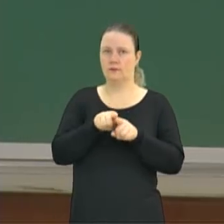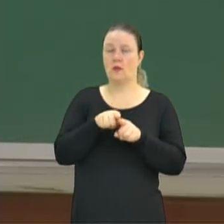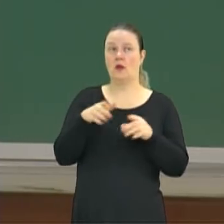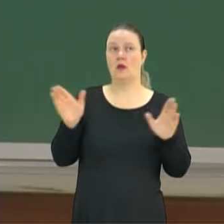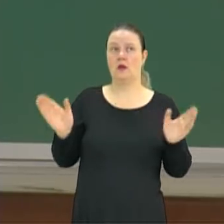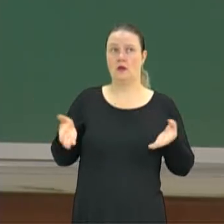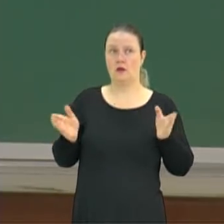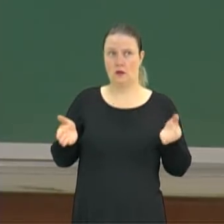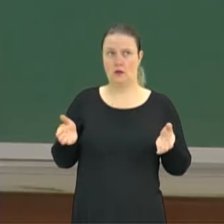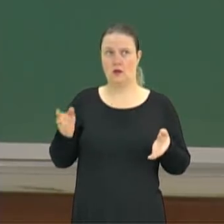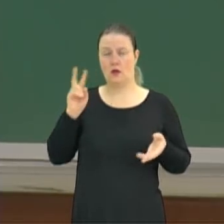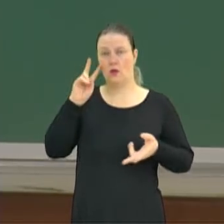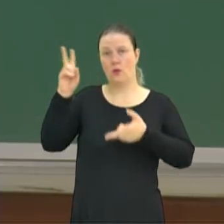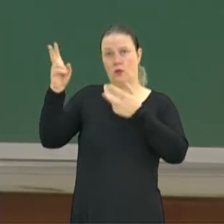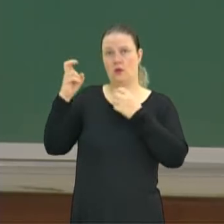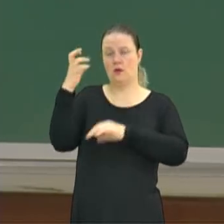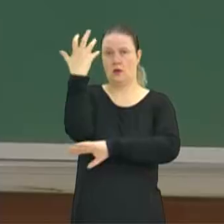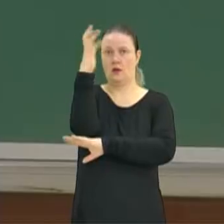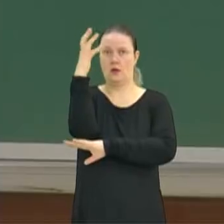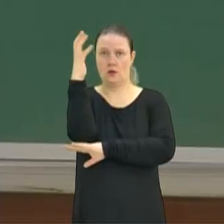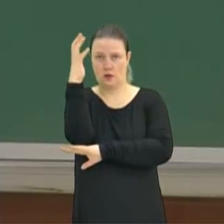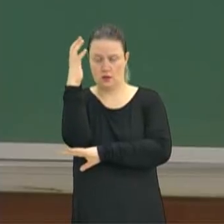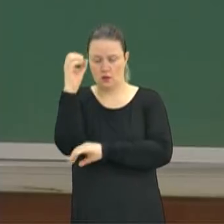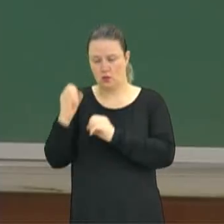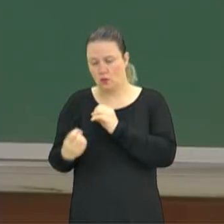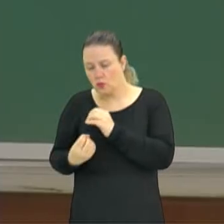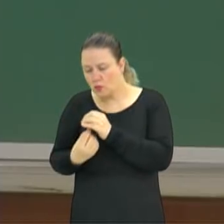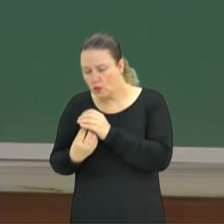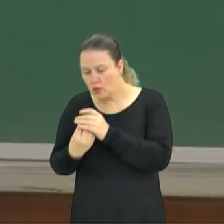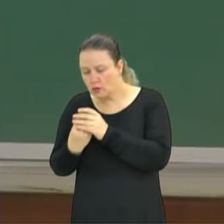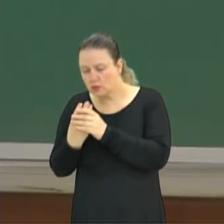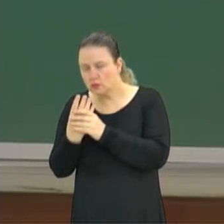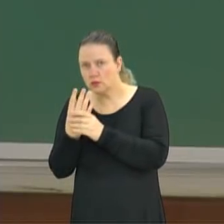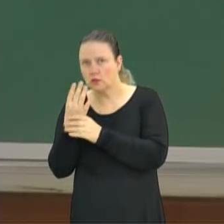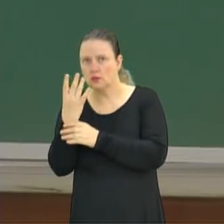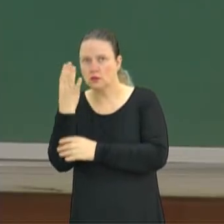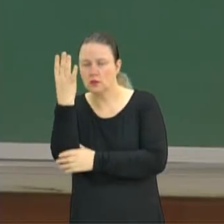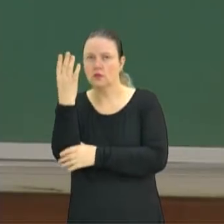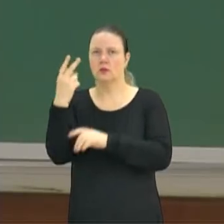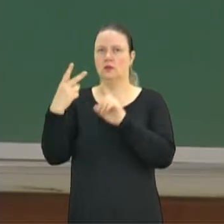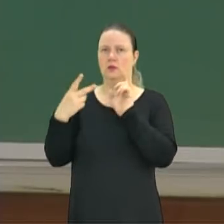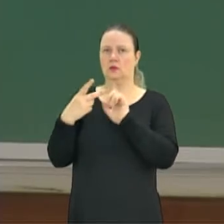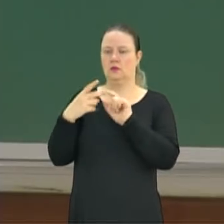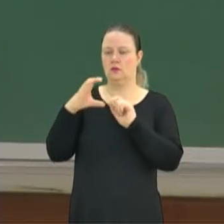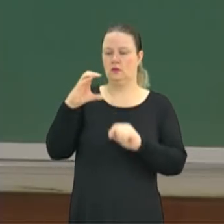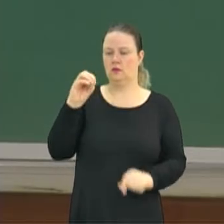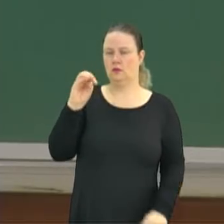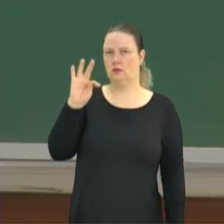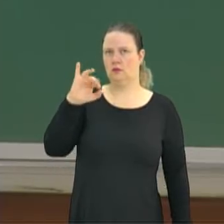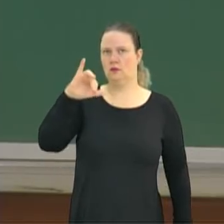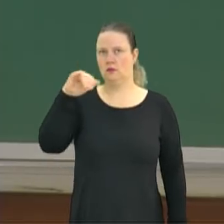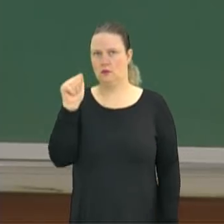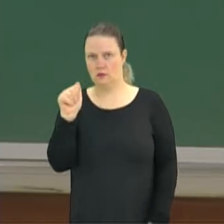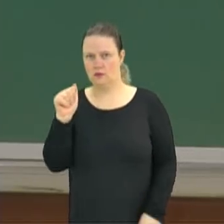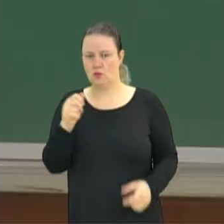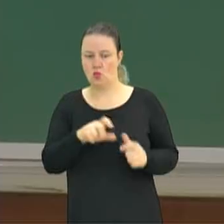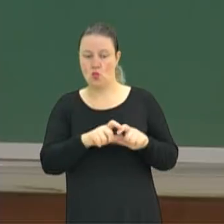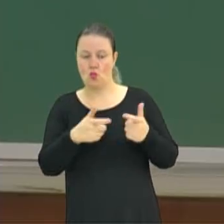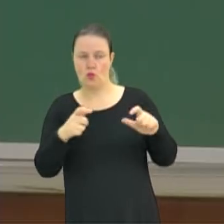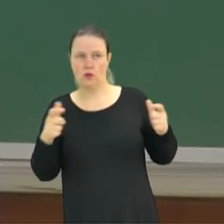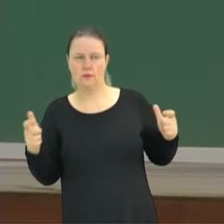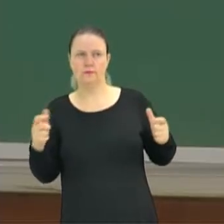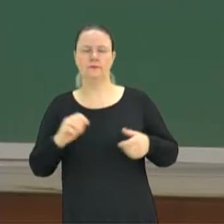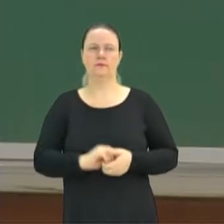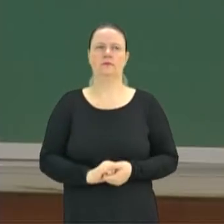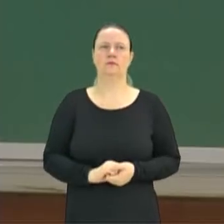menor? Então veja lá, a árvore começa pequenininho, aí cotia, uma quantidade maior do que a árvore,